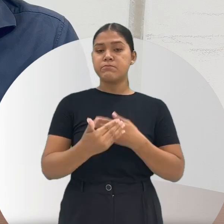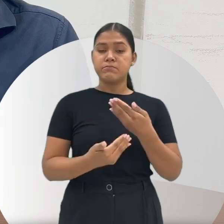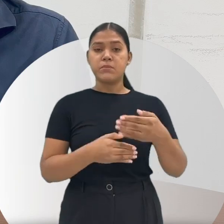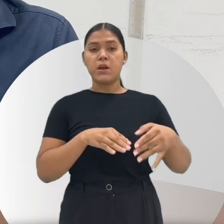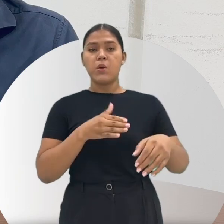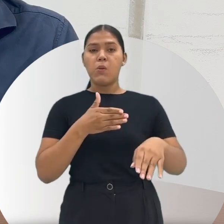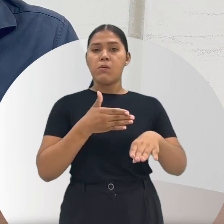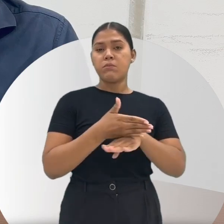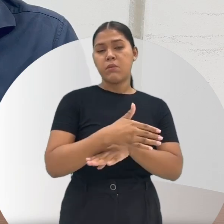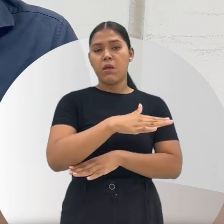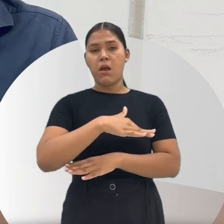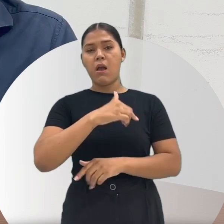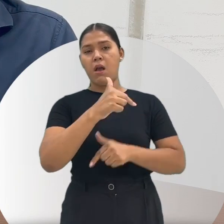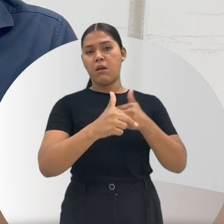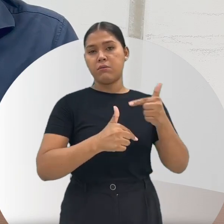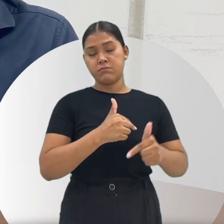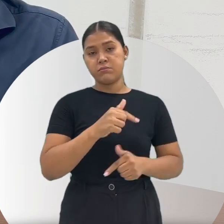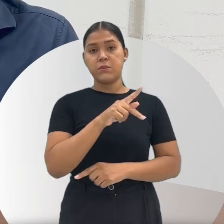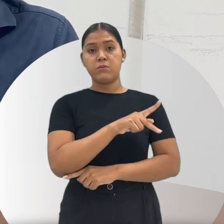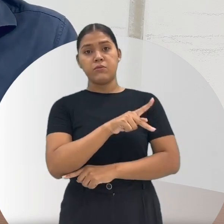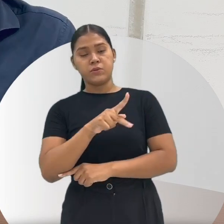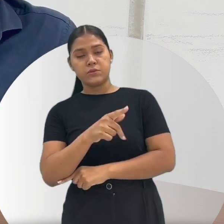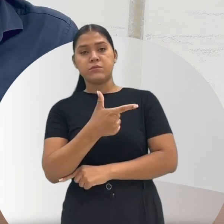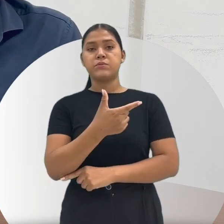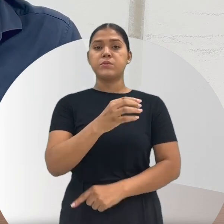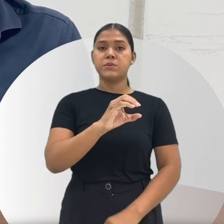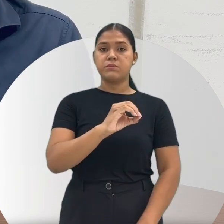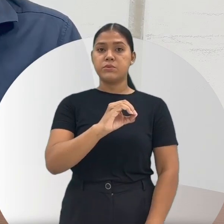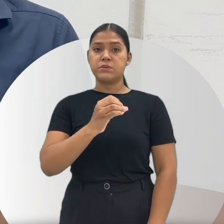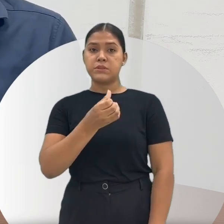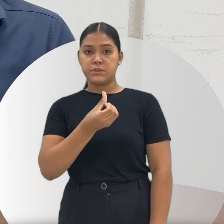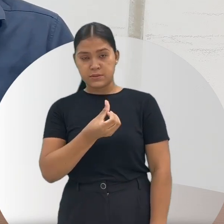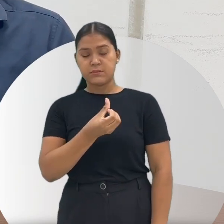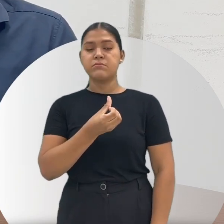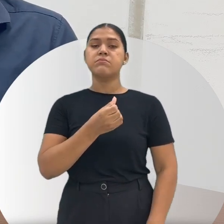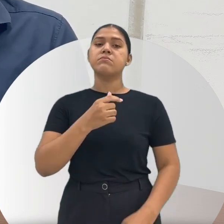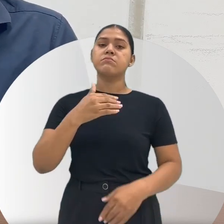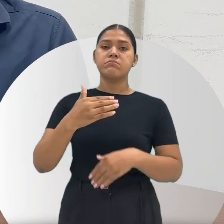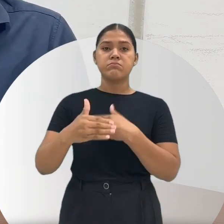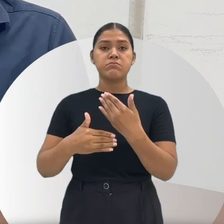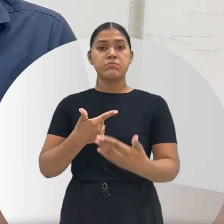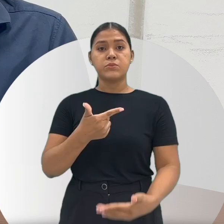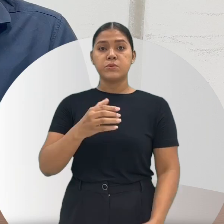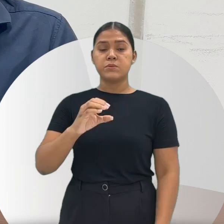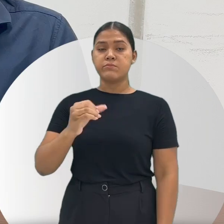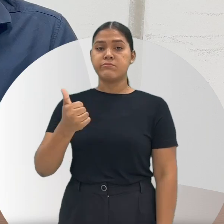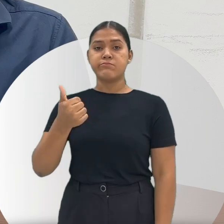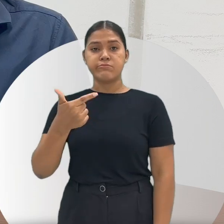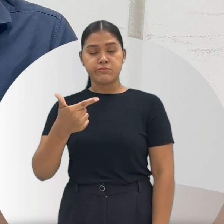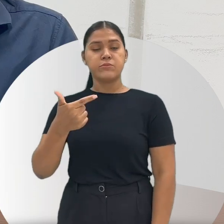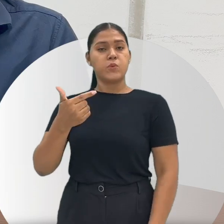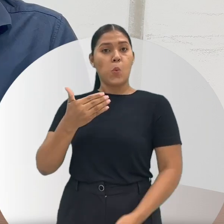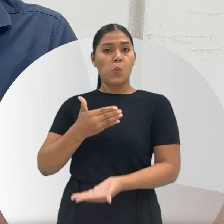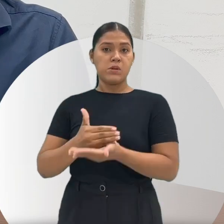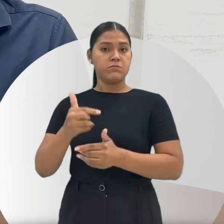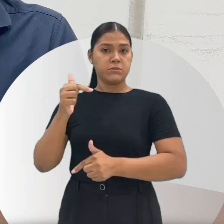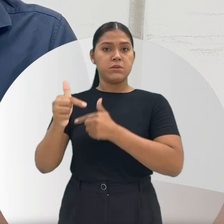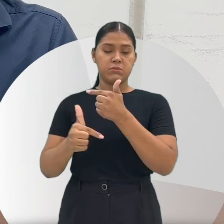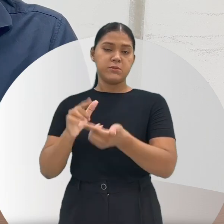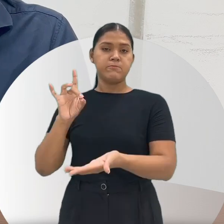de Vilhena, em 2006. E em 2012, eu ingressei no IFRO,